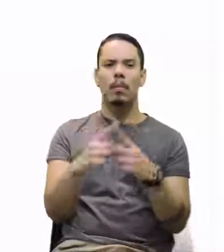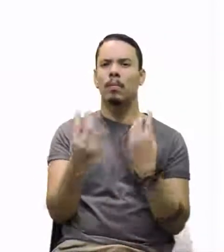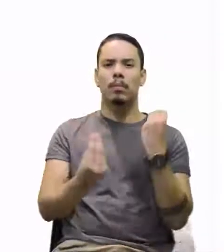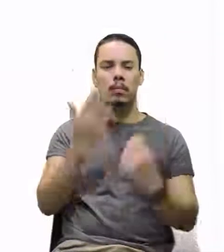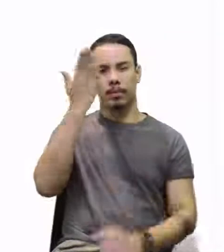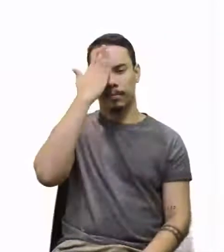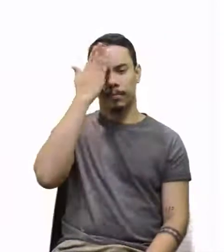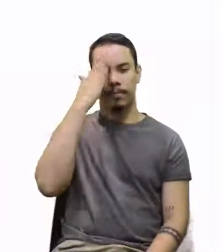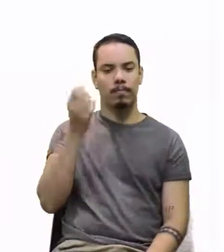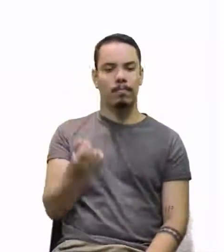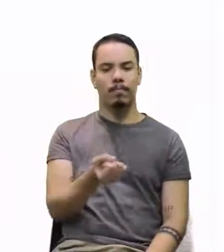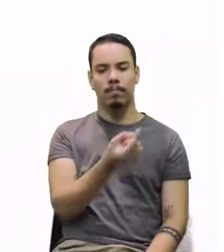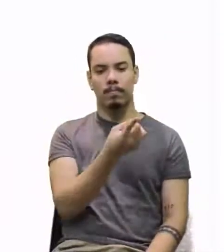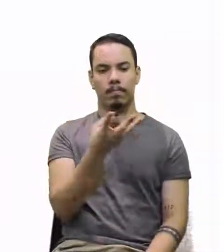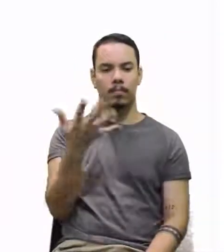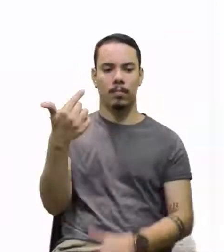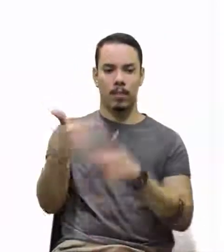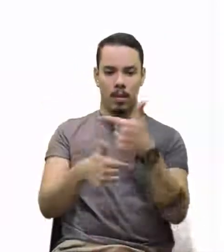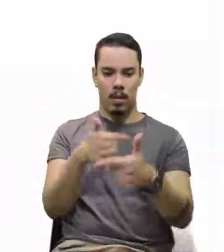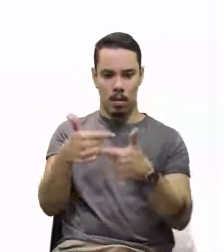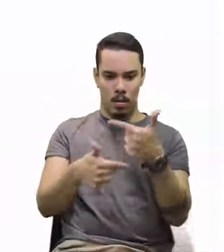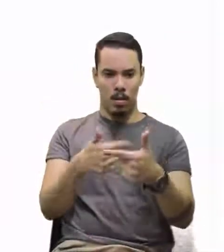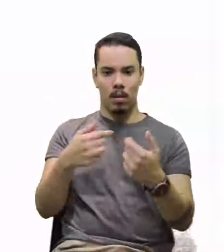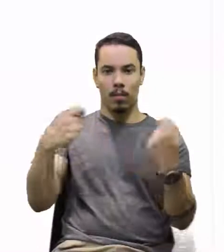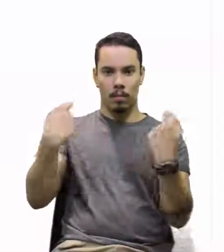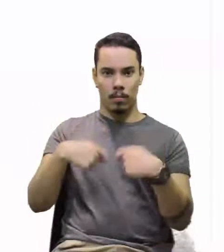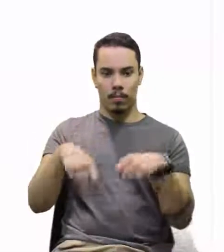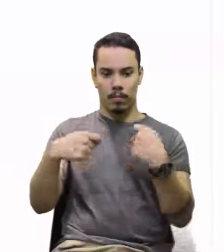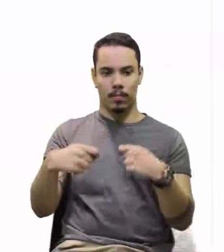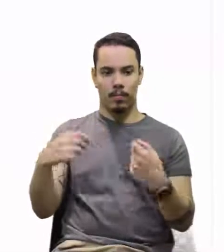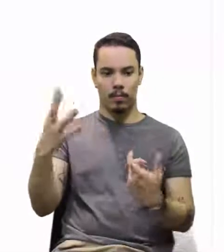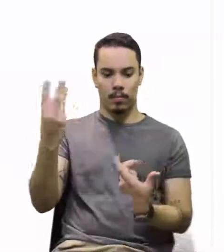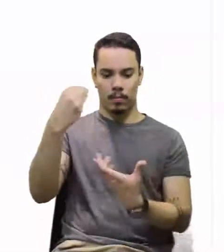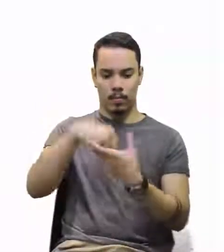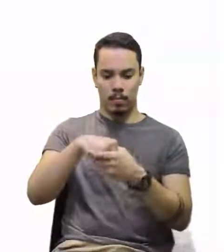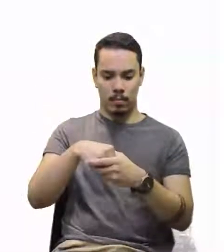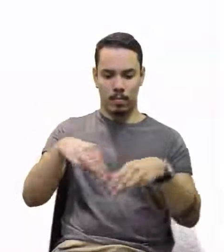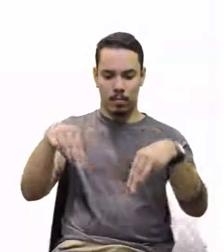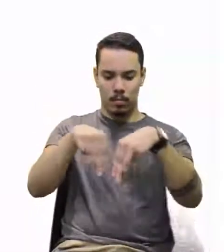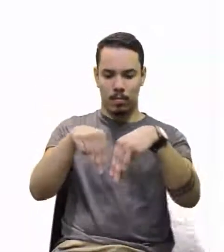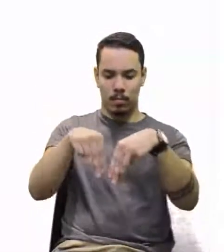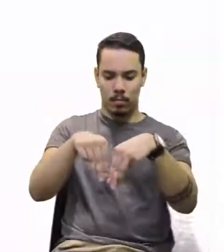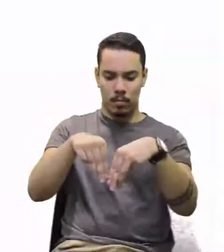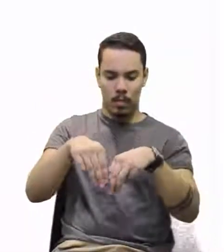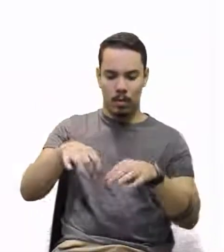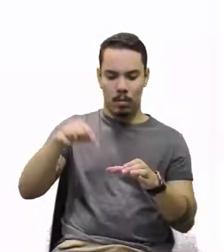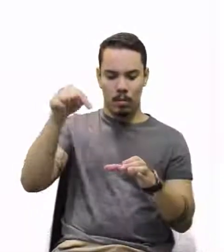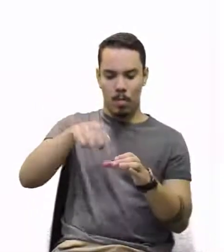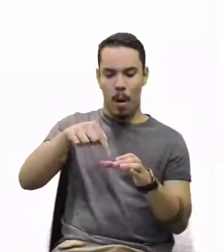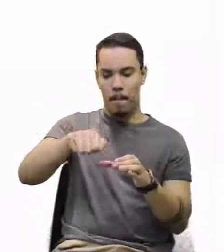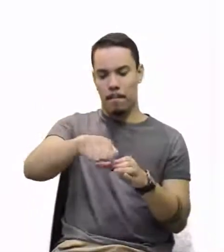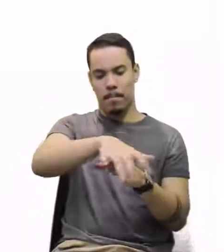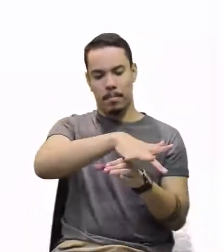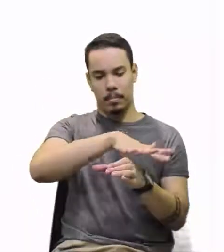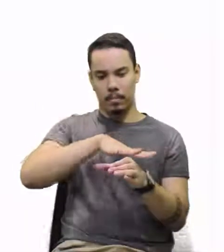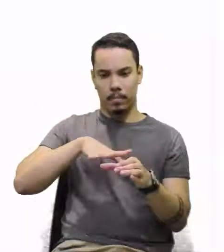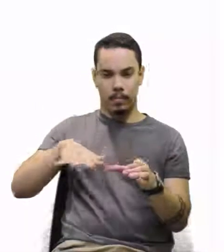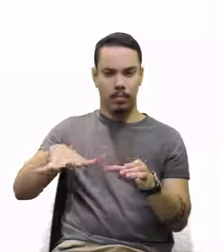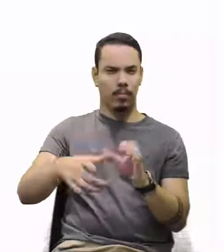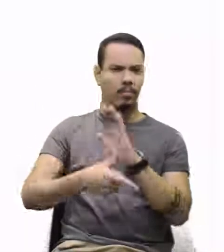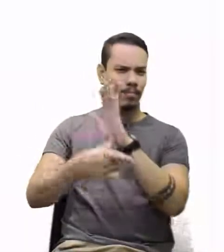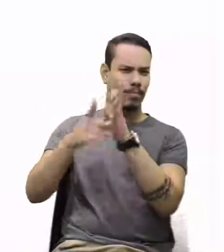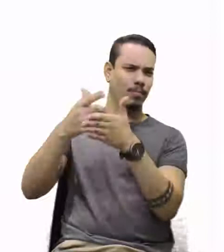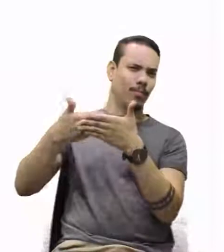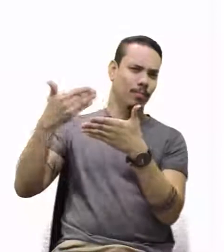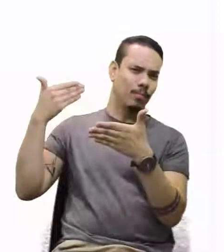quantidade de trabalho necessário para estabelecer o campo magnético. Nós já vimos falar sobre trabalho desde